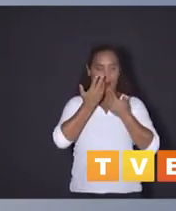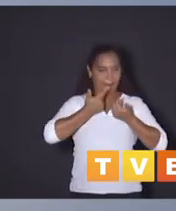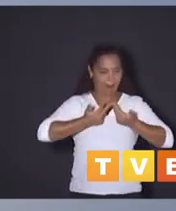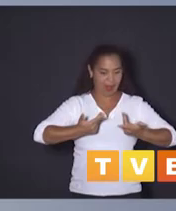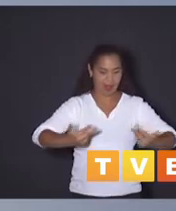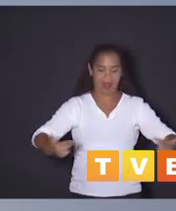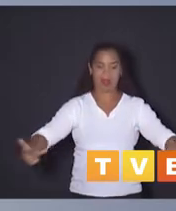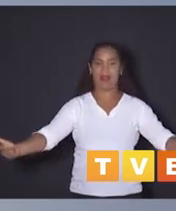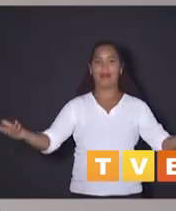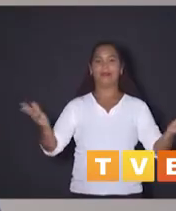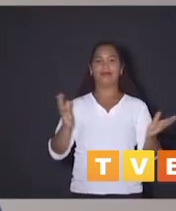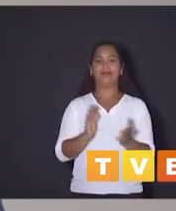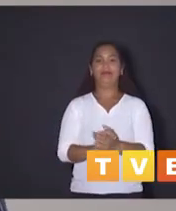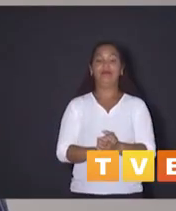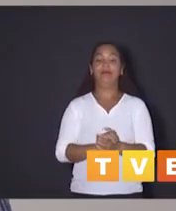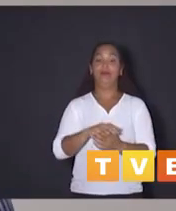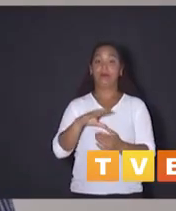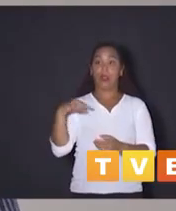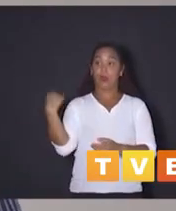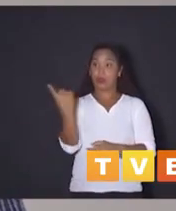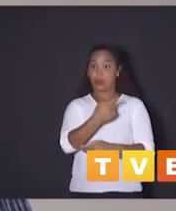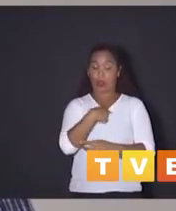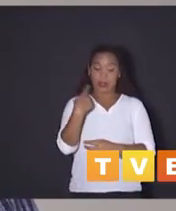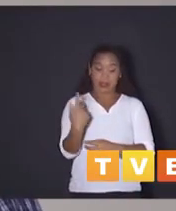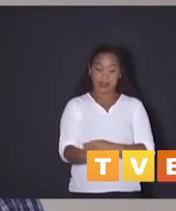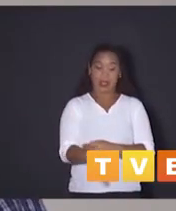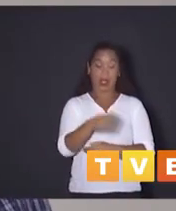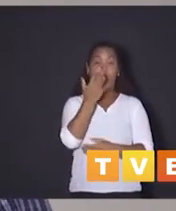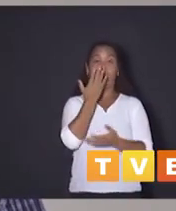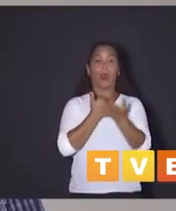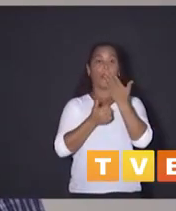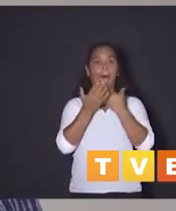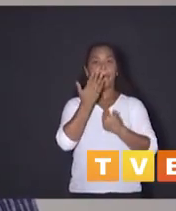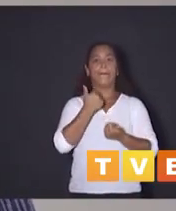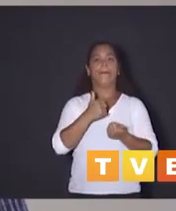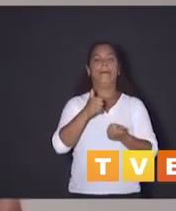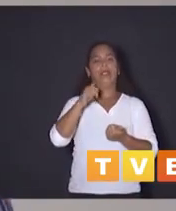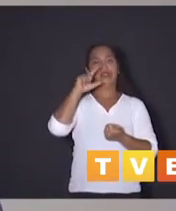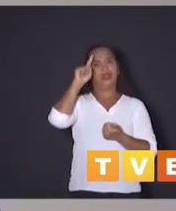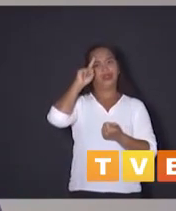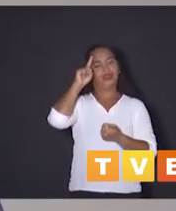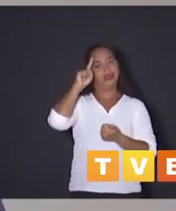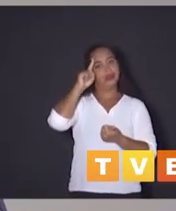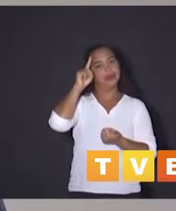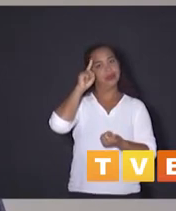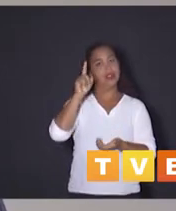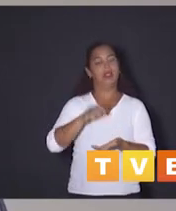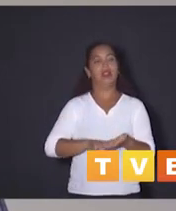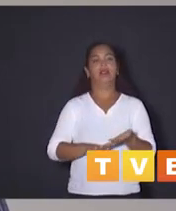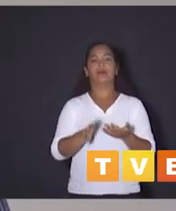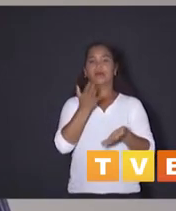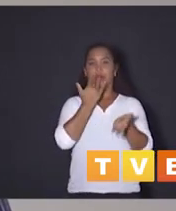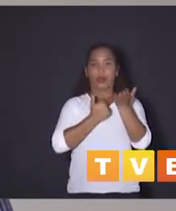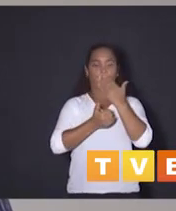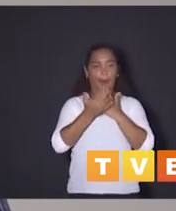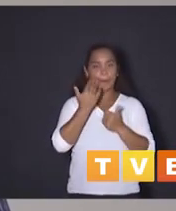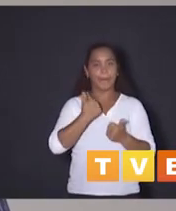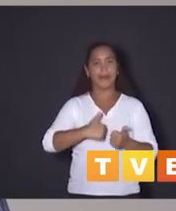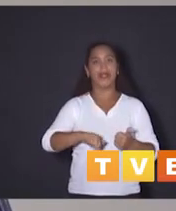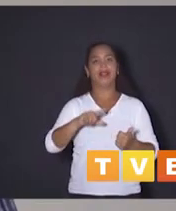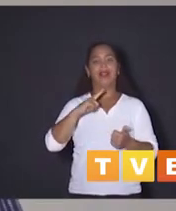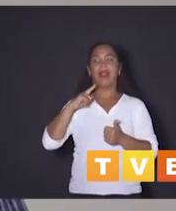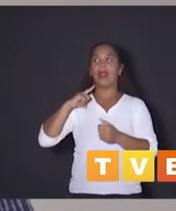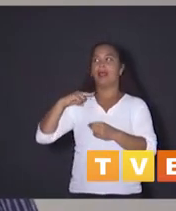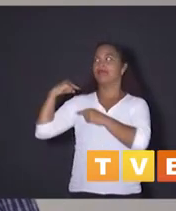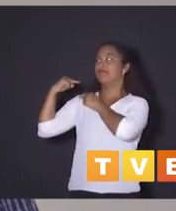também então a nós baianos nos alimentamos muito a nossa comida diária nossa comida ela tem um processo histórico